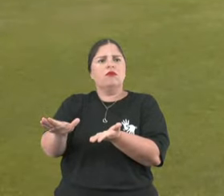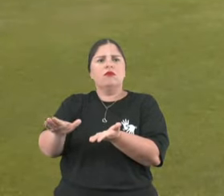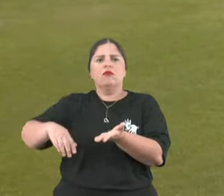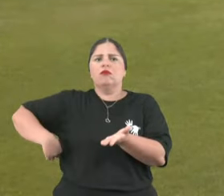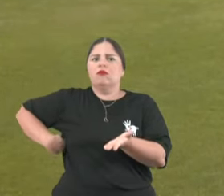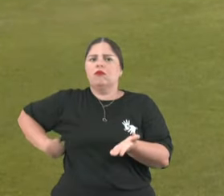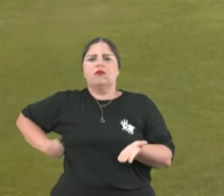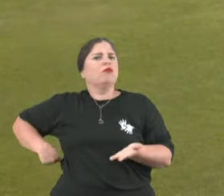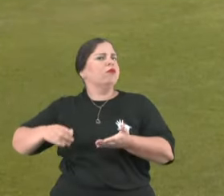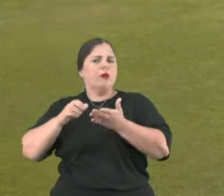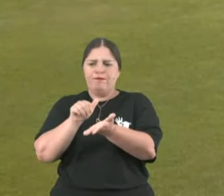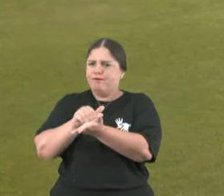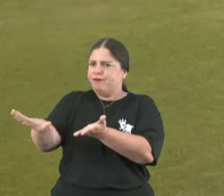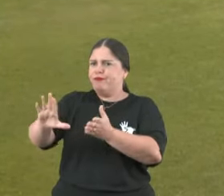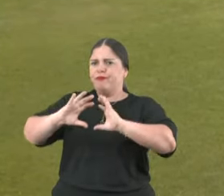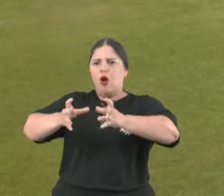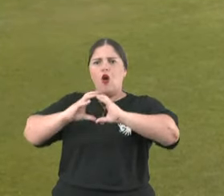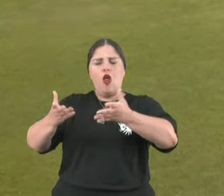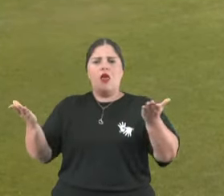É.